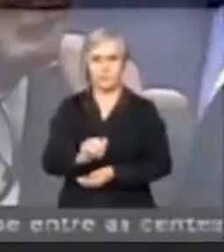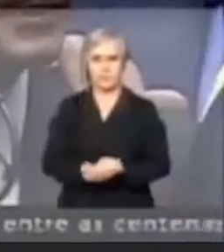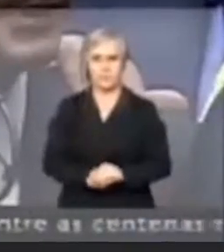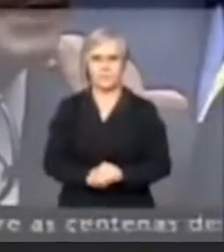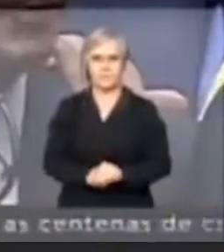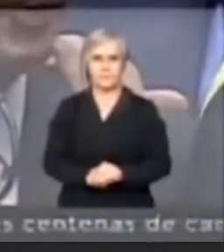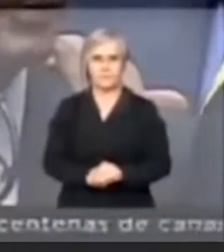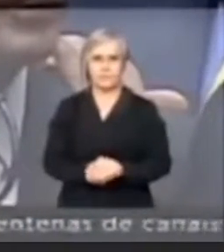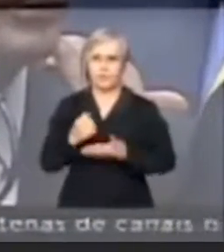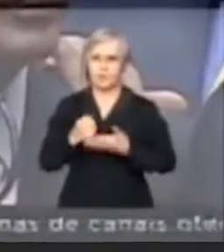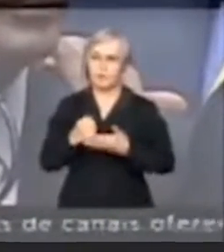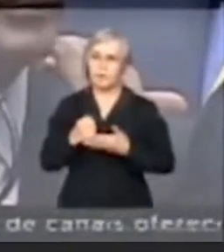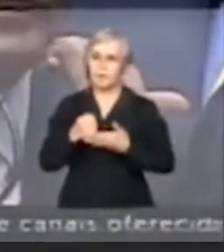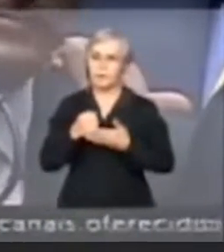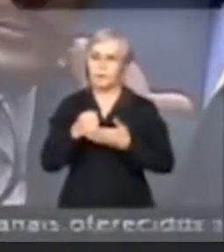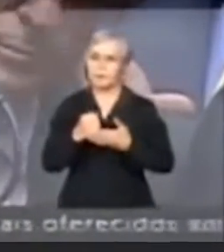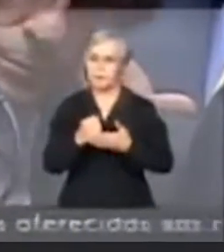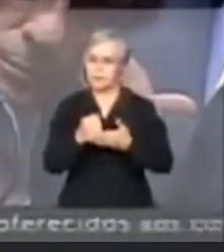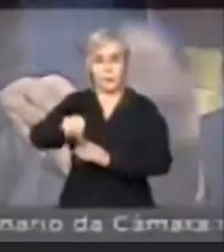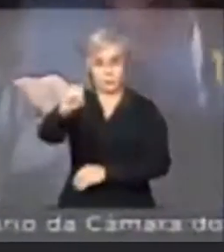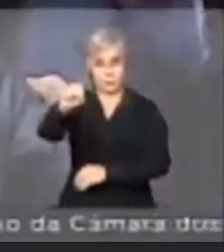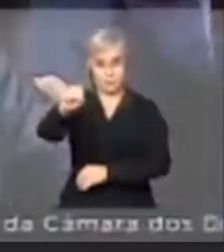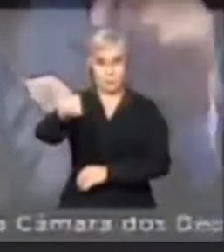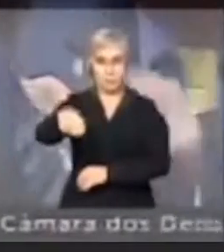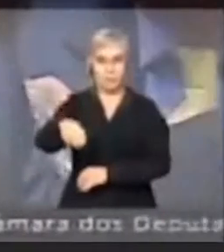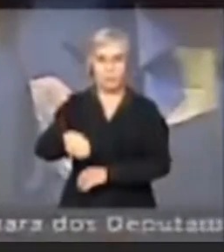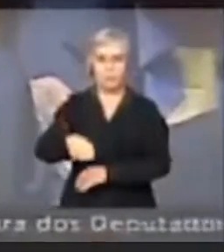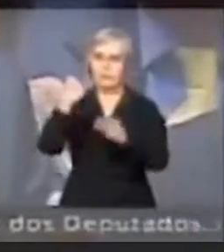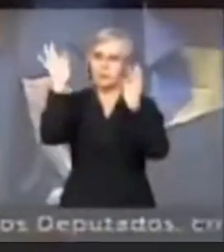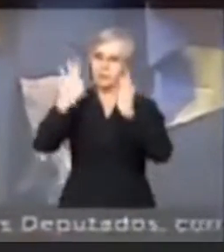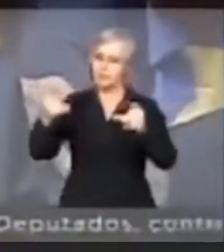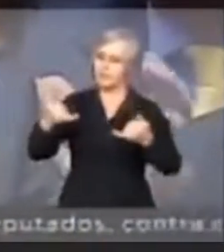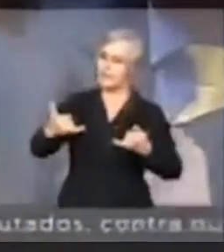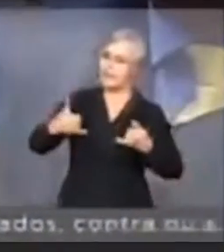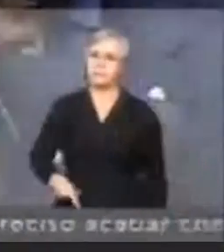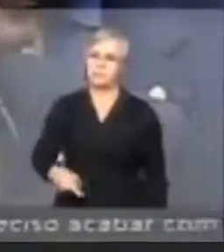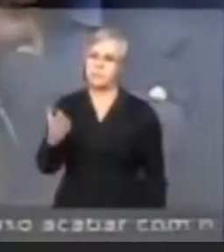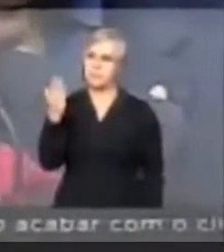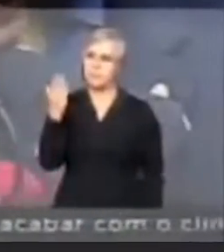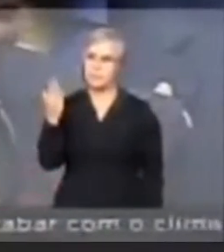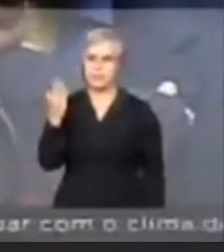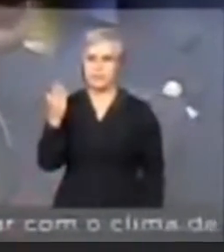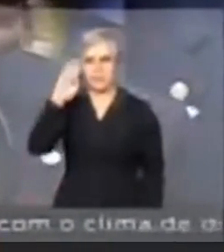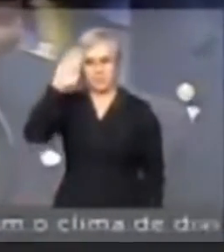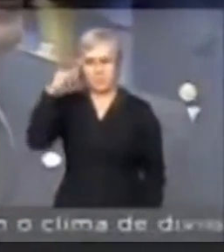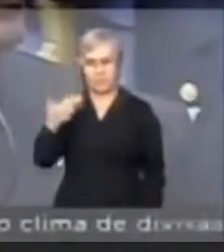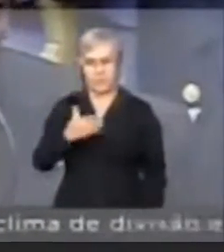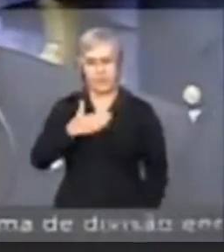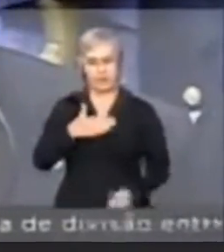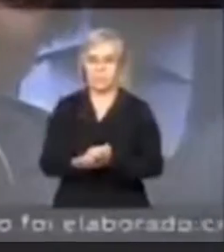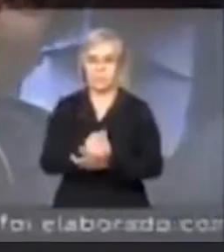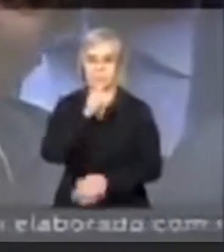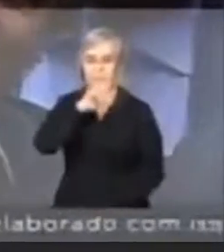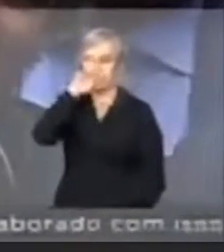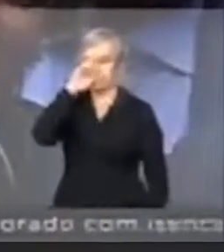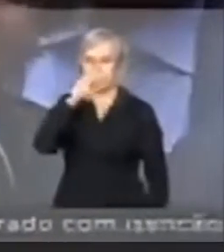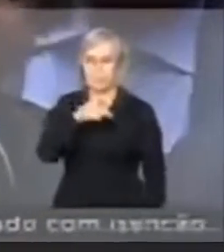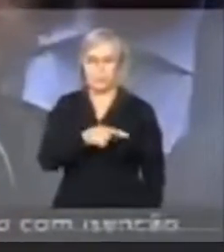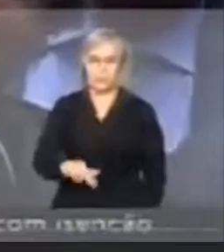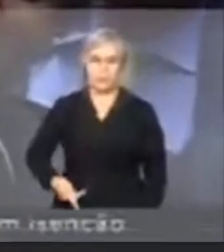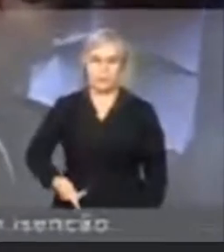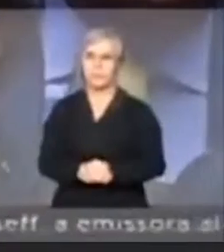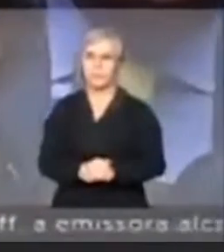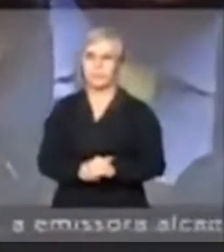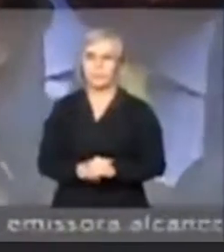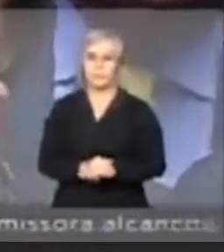esposa, meus filhos. Pelos fundamentos do cristianismo. Feliz aniversário, Ana, minha neta. Pela honra da minha família. Por